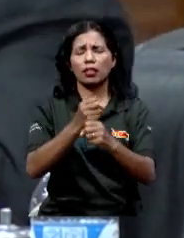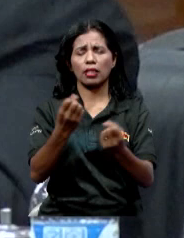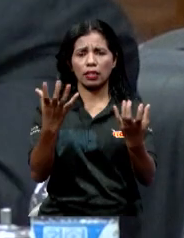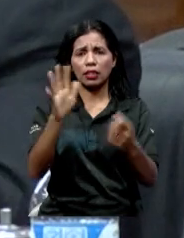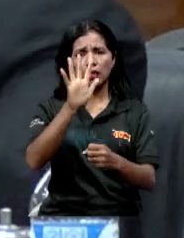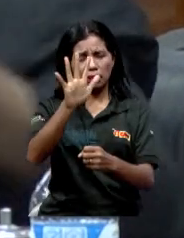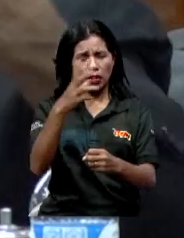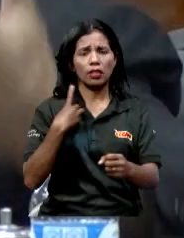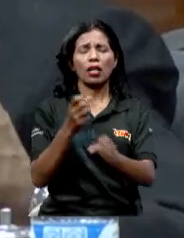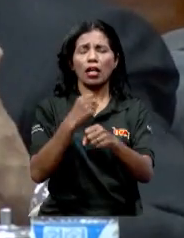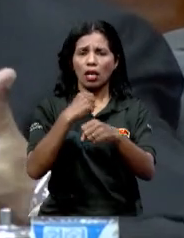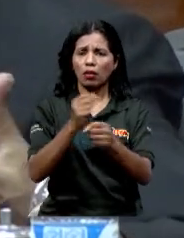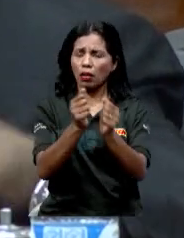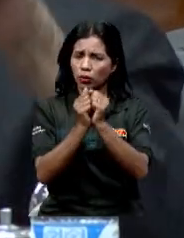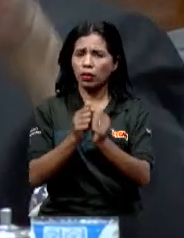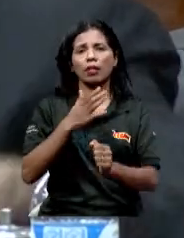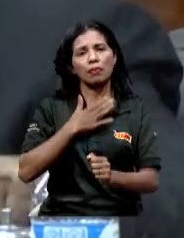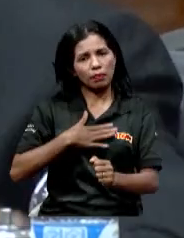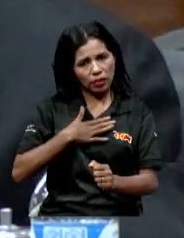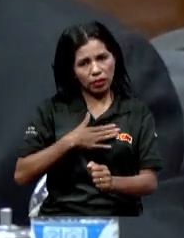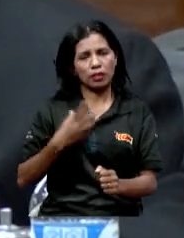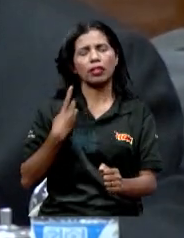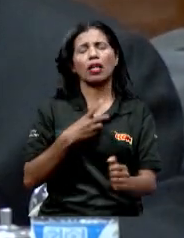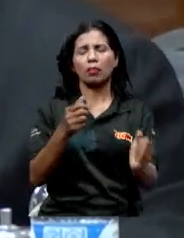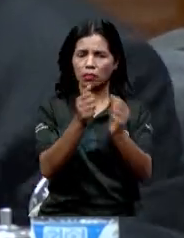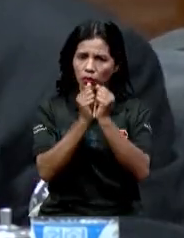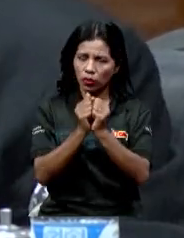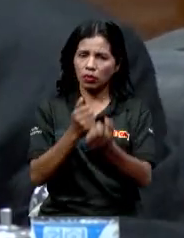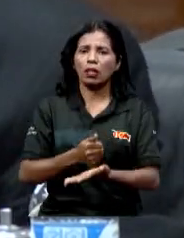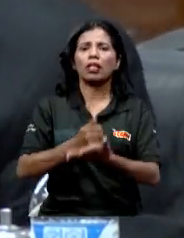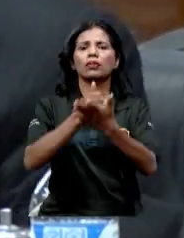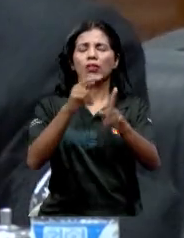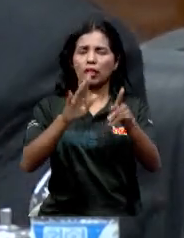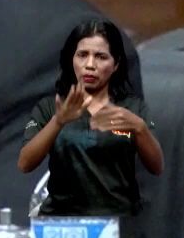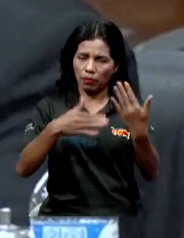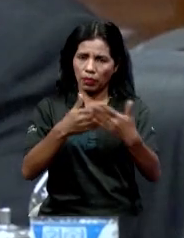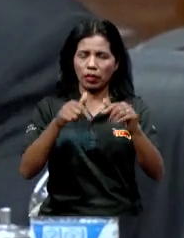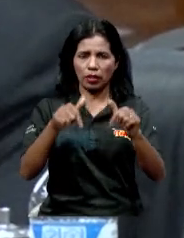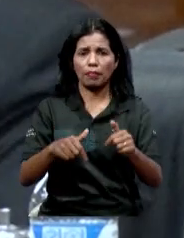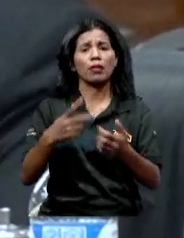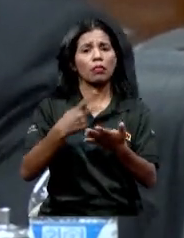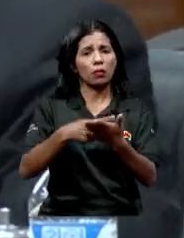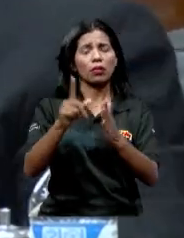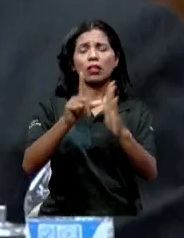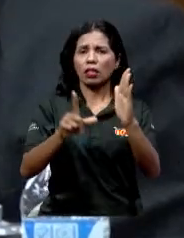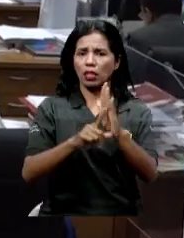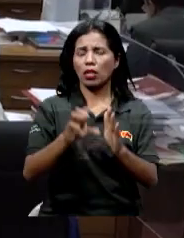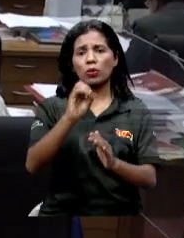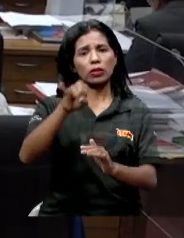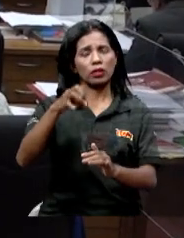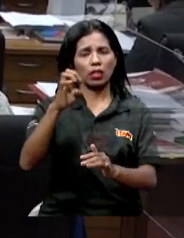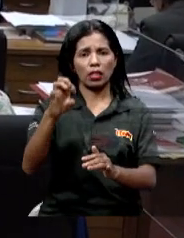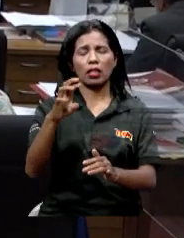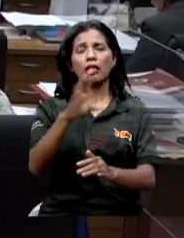mudo favorita. E tá muito pá. A te serve povo, né? Enquanto a proposta de orçamento ratificativo tinha em rua rua